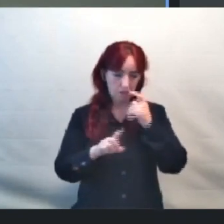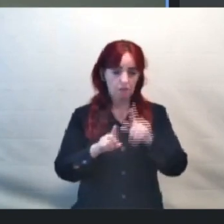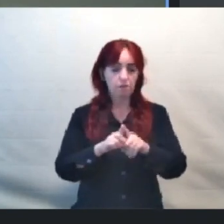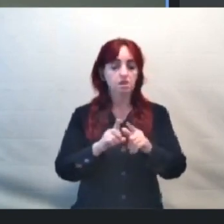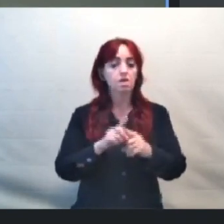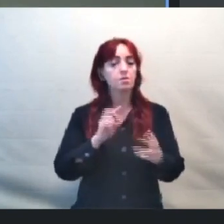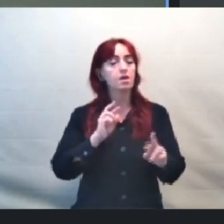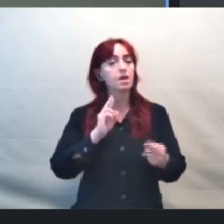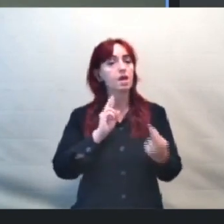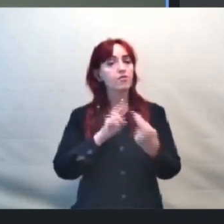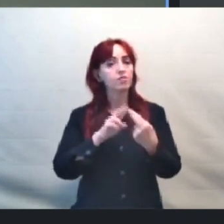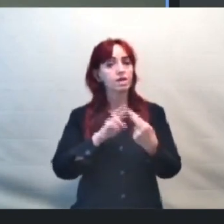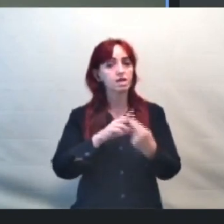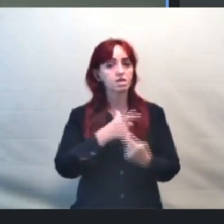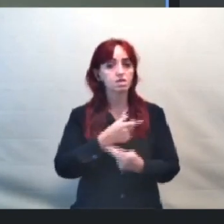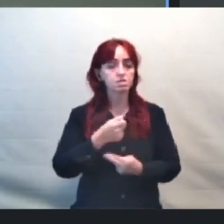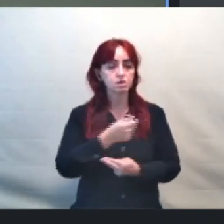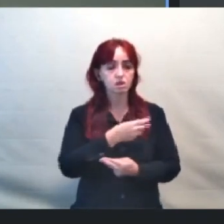2024,